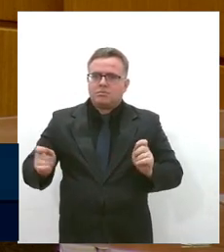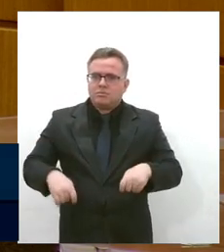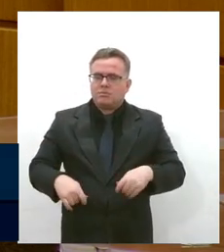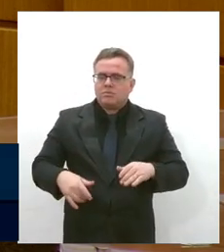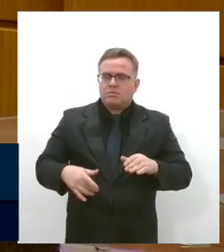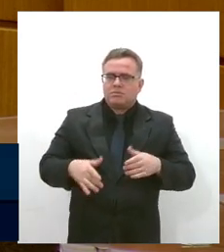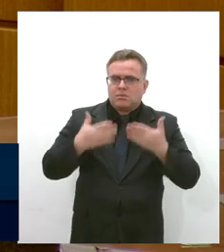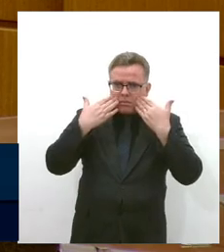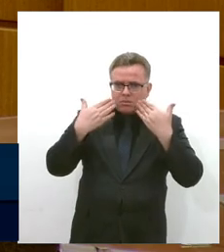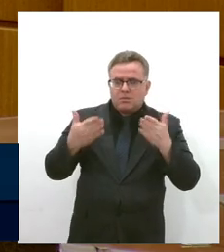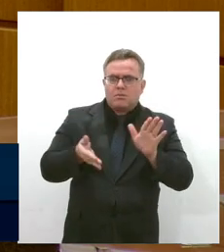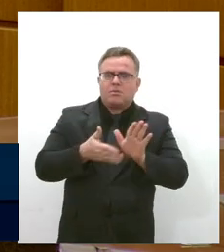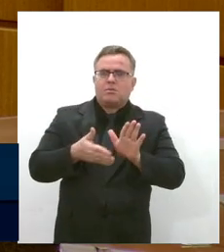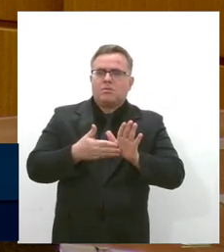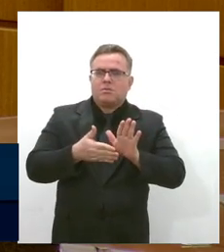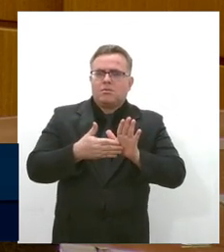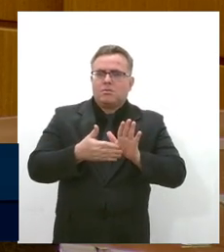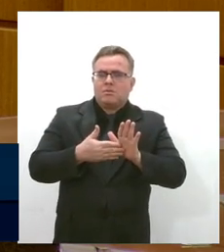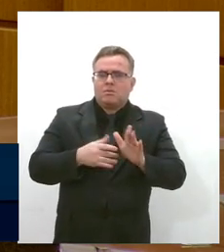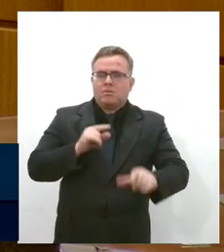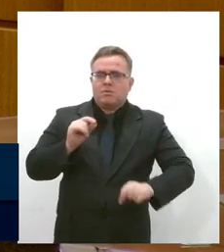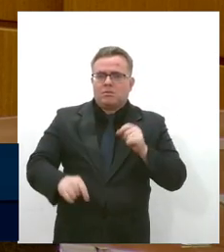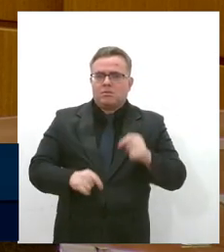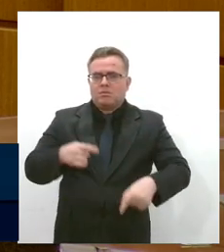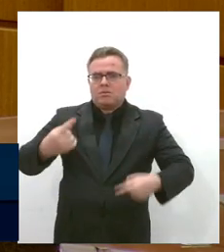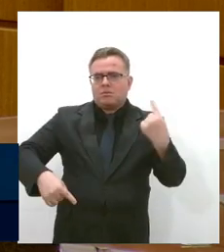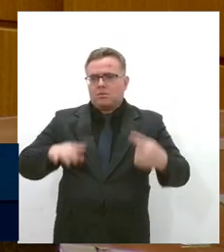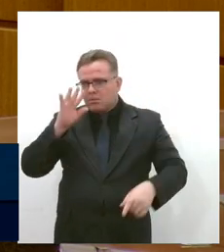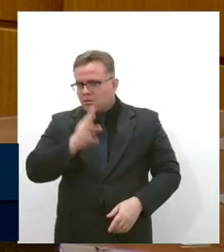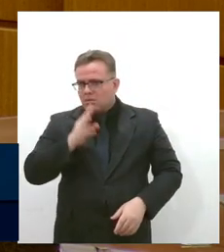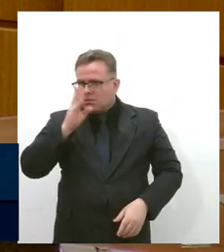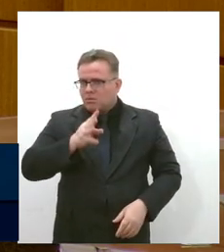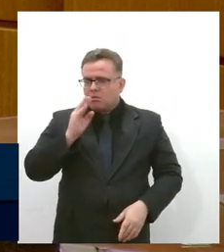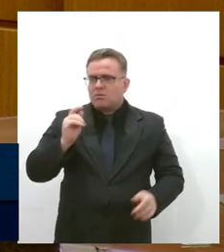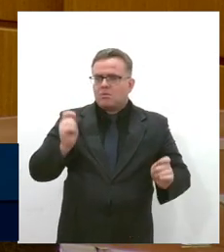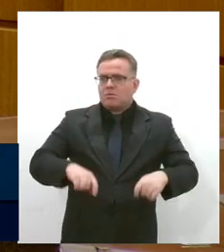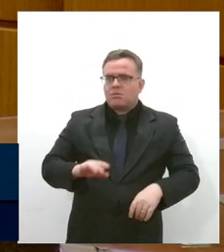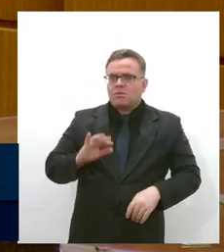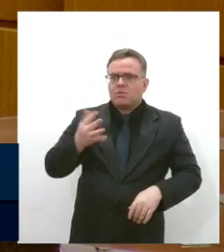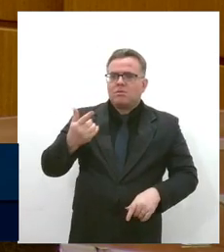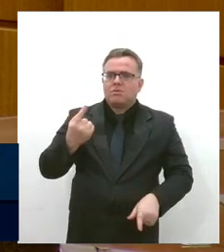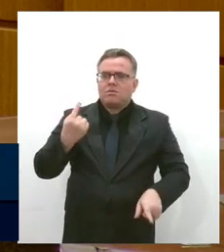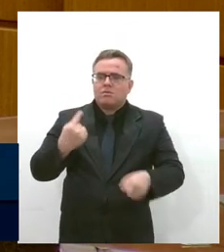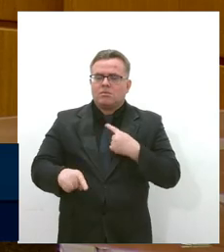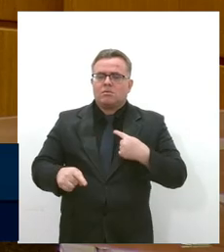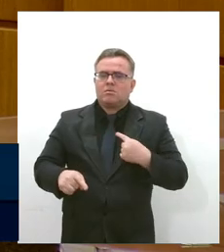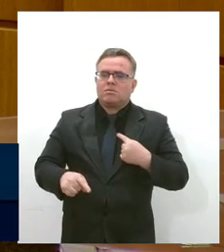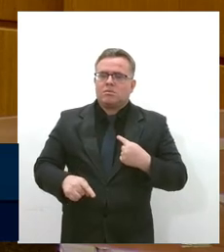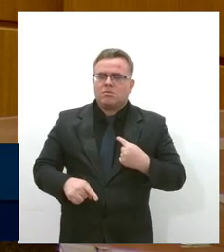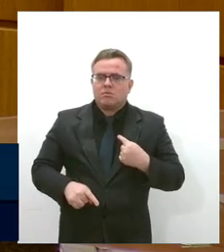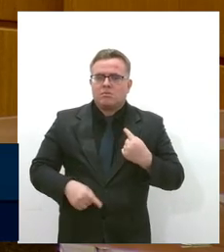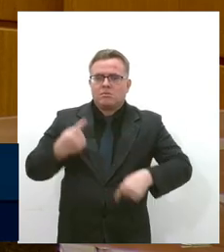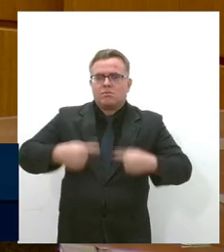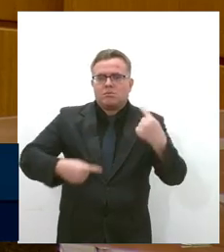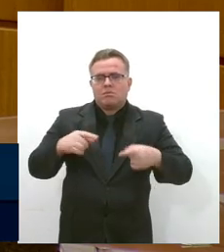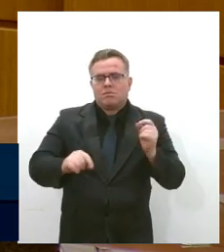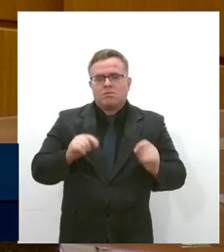ao invés dos ataques pessoais que em nada contribuem. E os debates, eles são feitos até